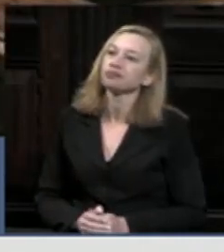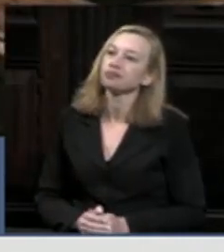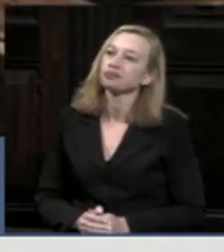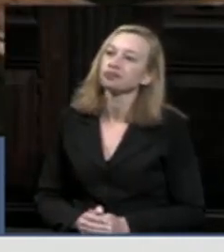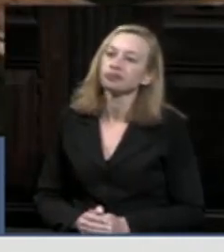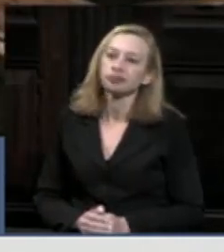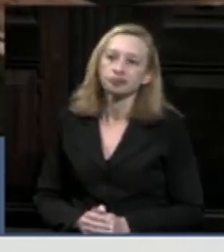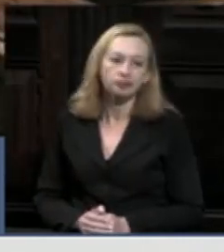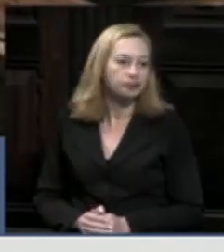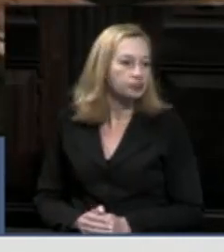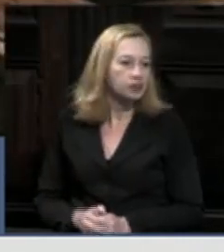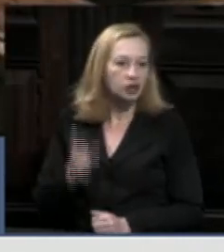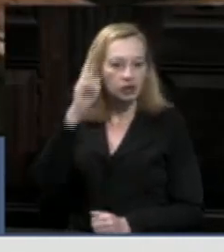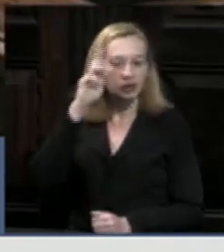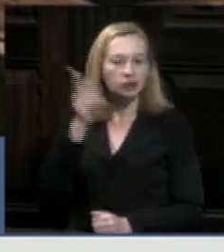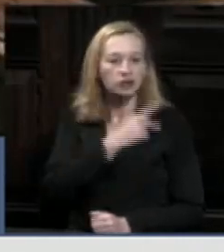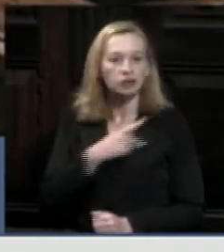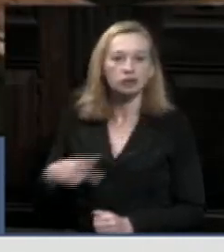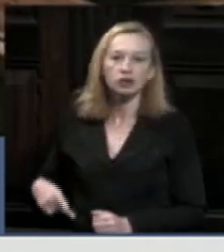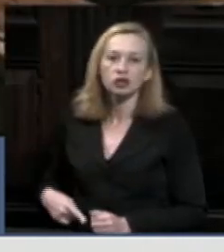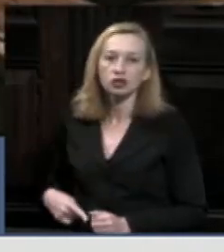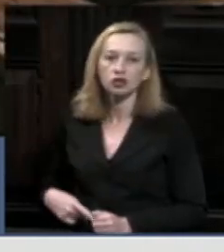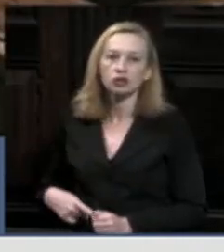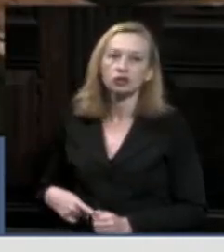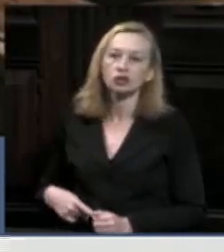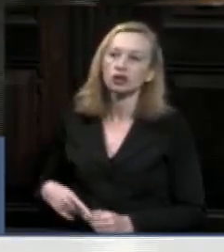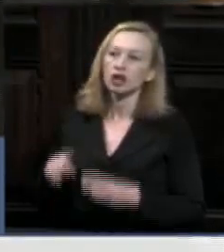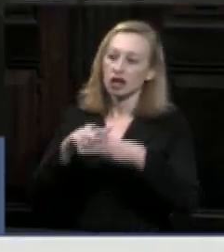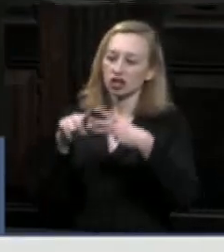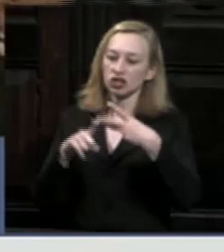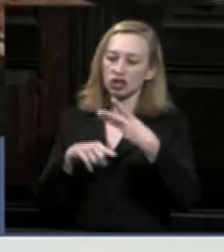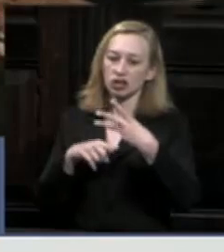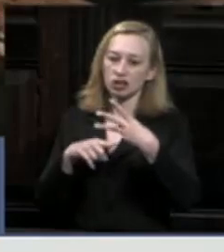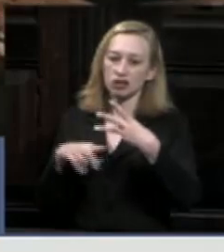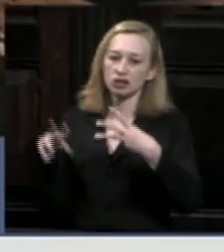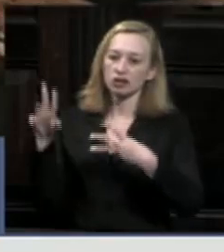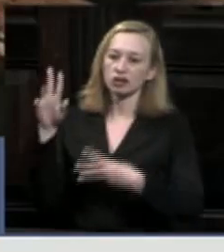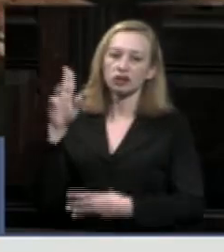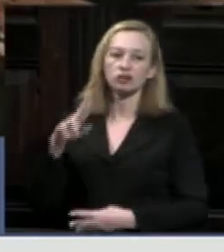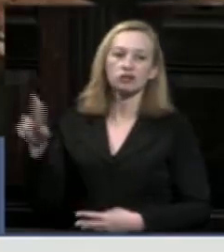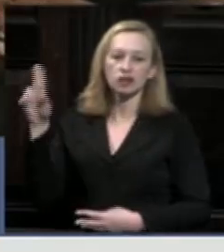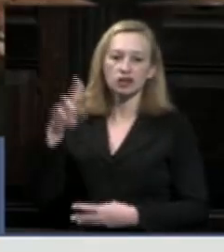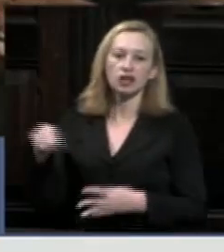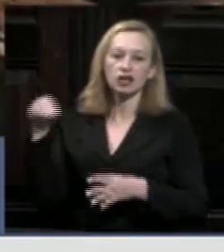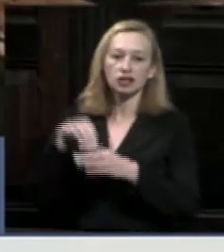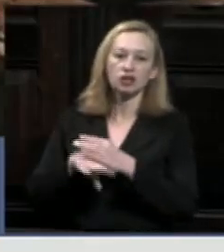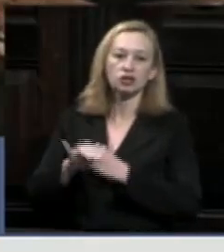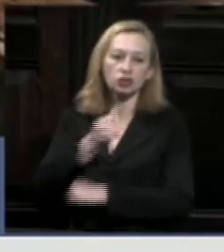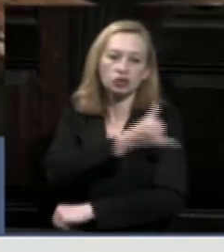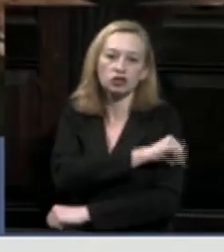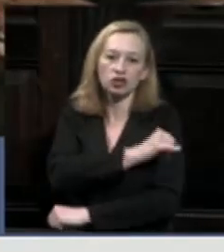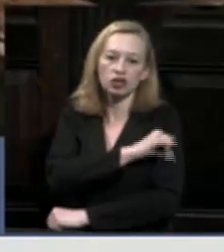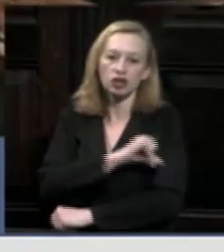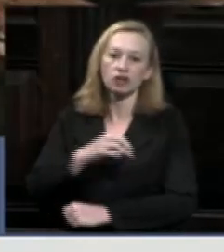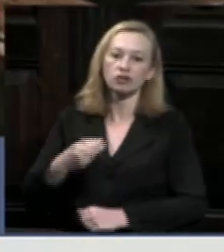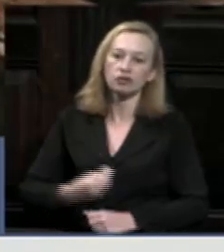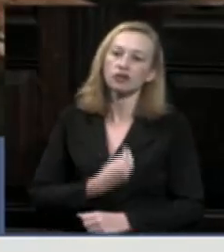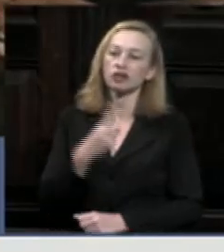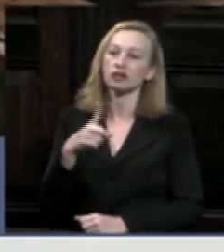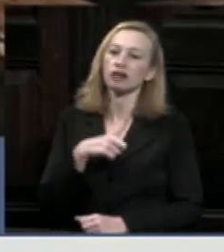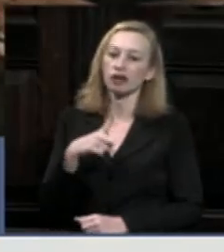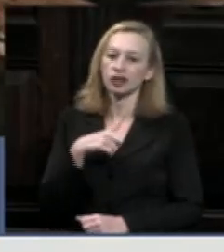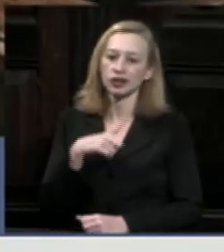senhor presidente uerj o eso e uenf que existem parabéns pela luta do movimento estudantil